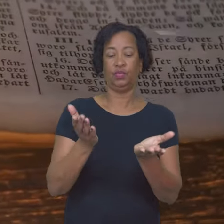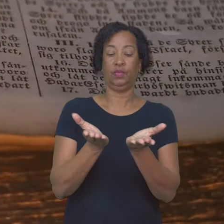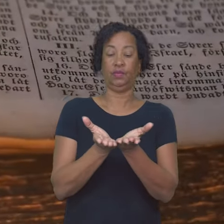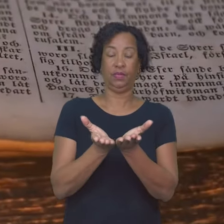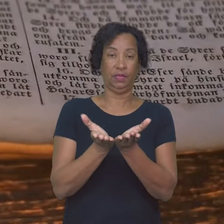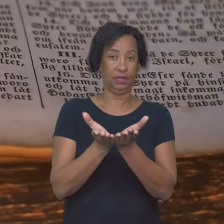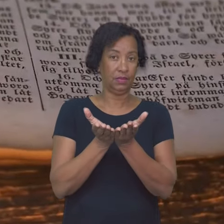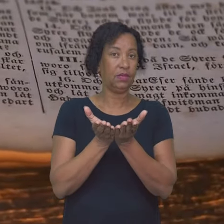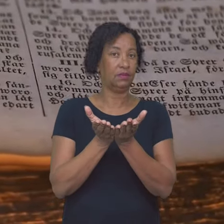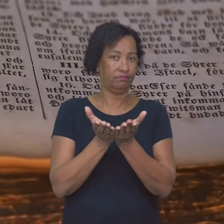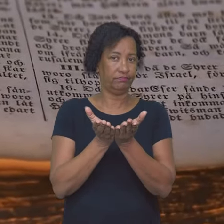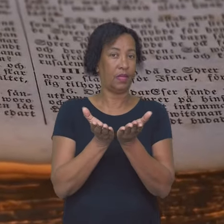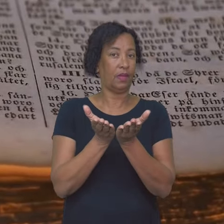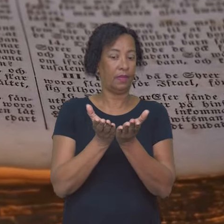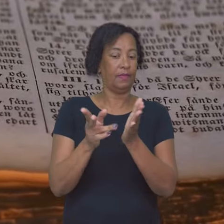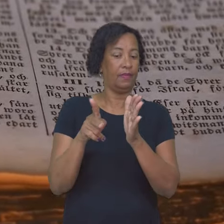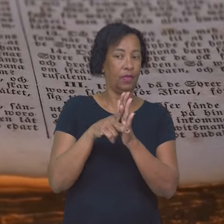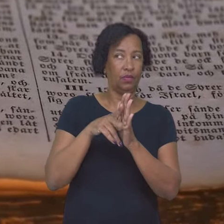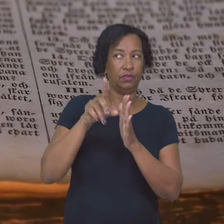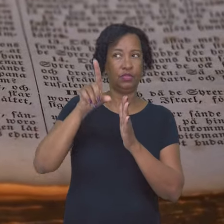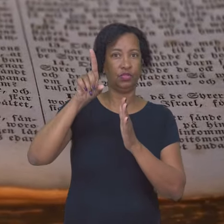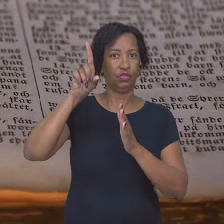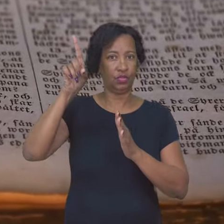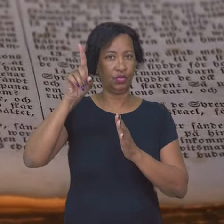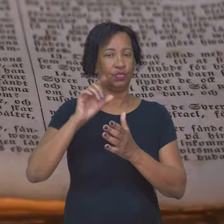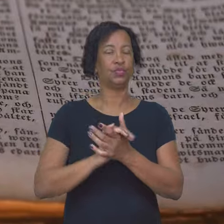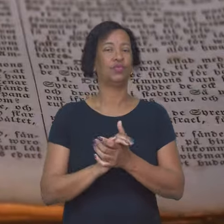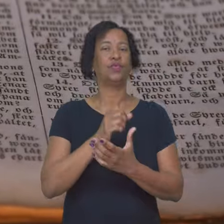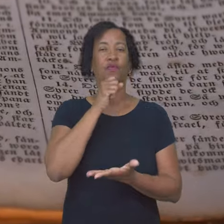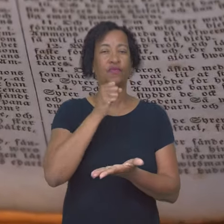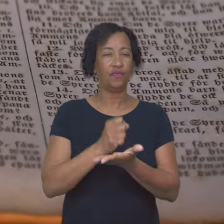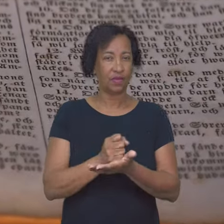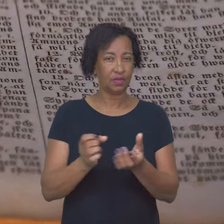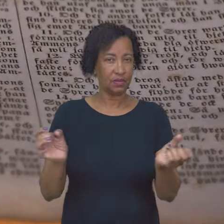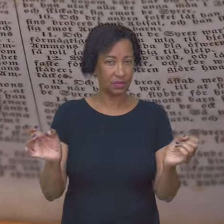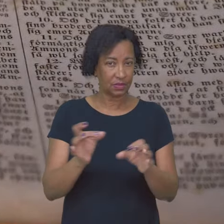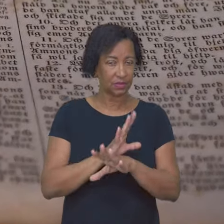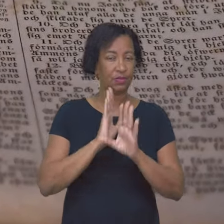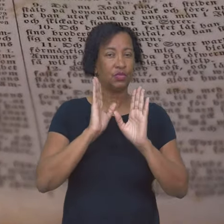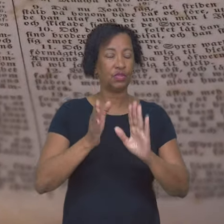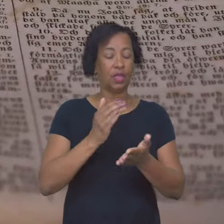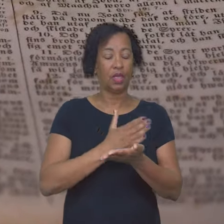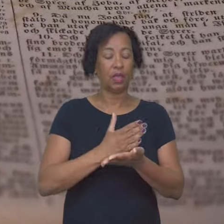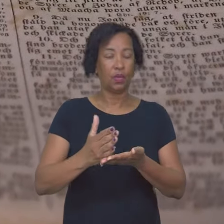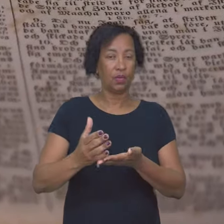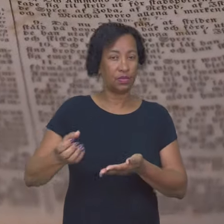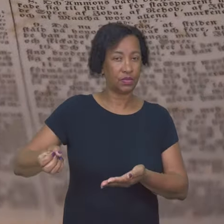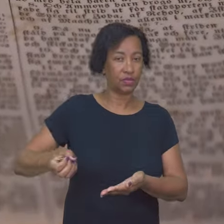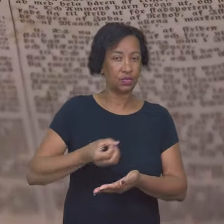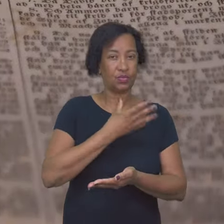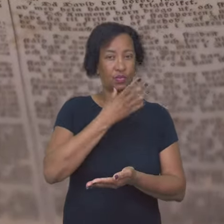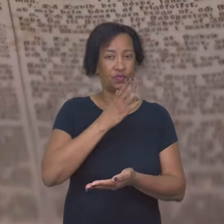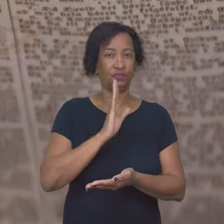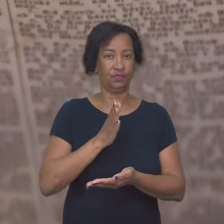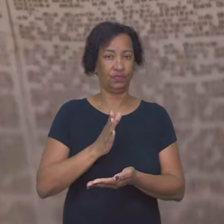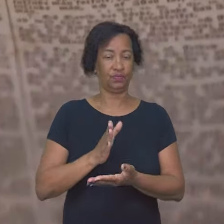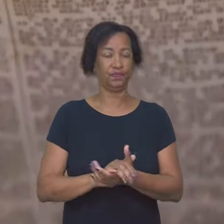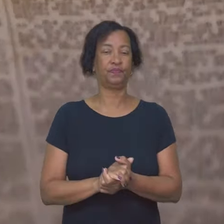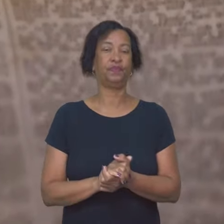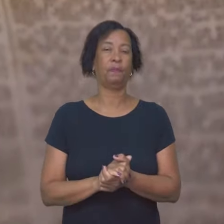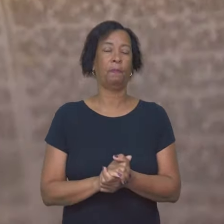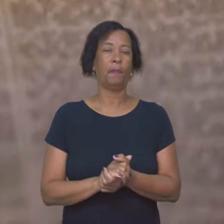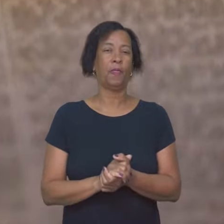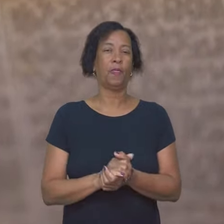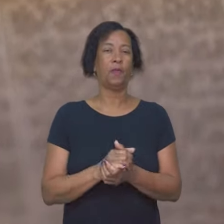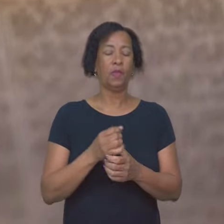Bíblia a palavra de Deus finalizamos o estudo do velho testamento e Já começamos o do novo testamento os